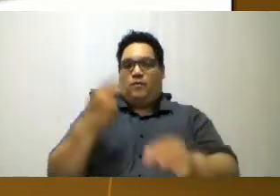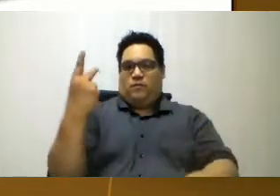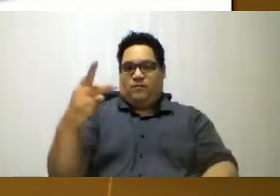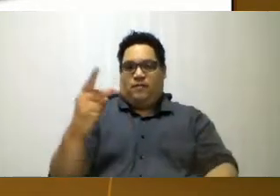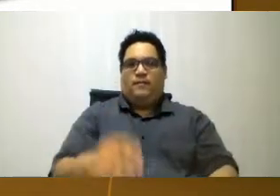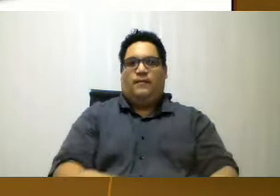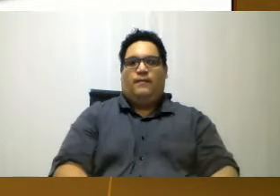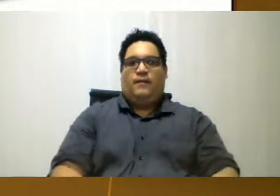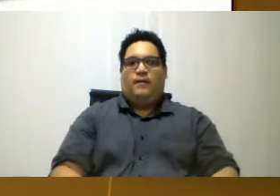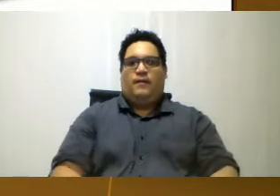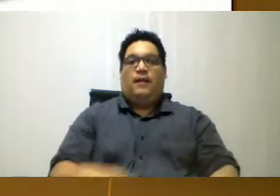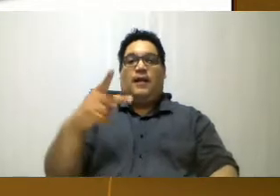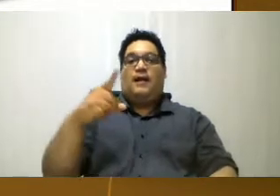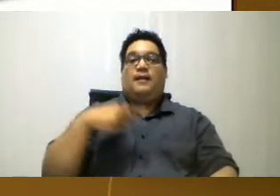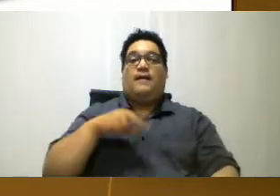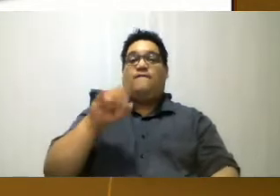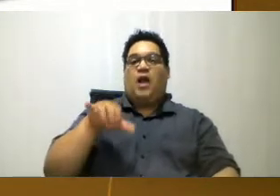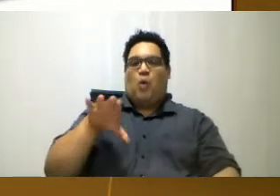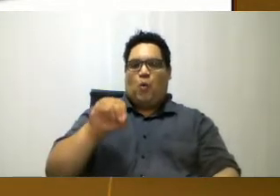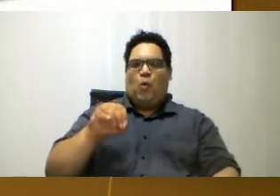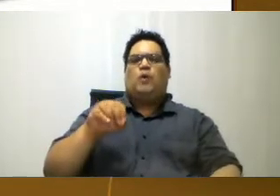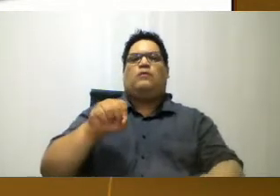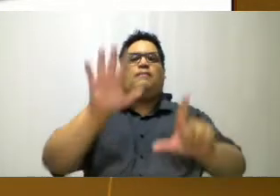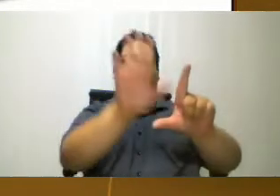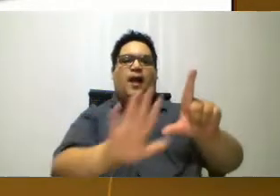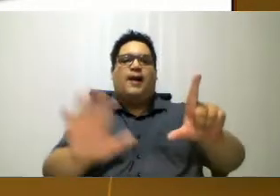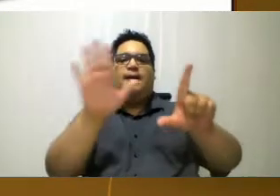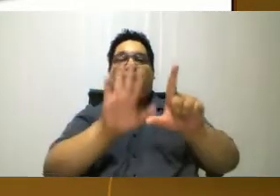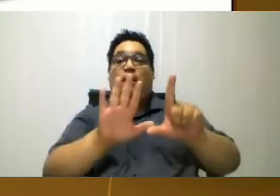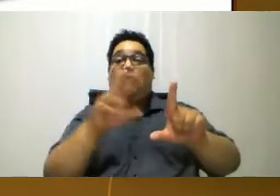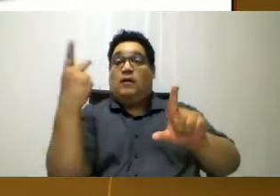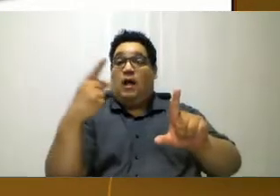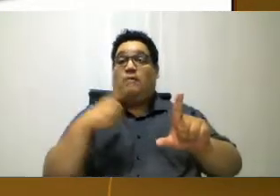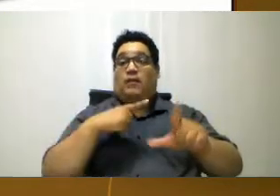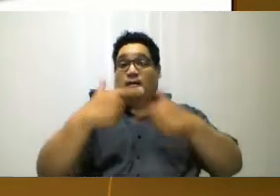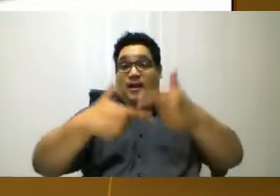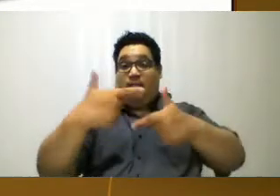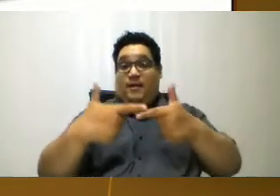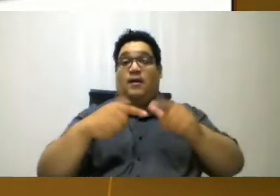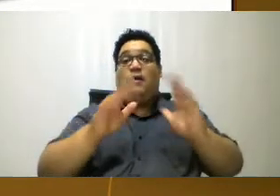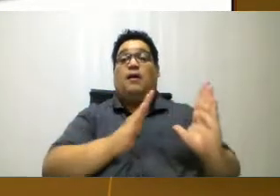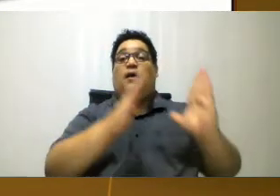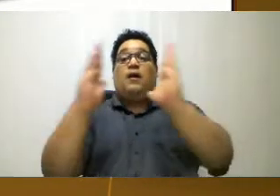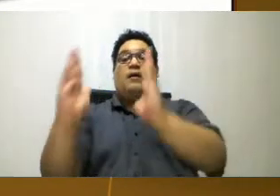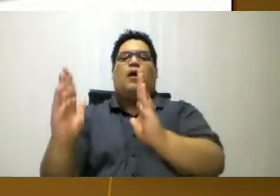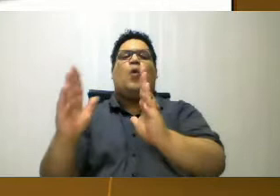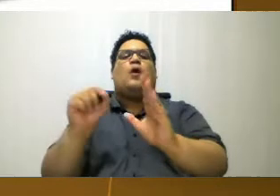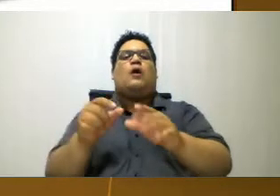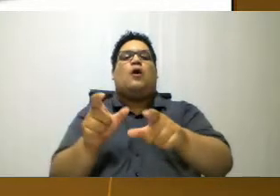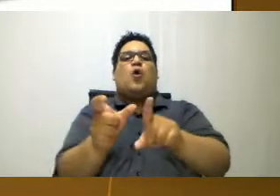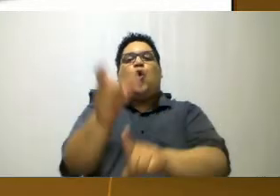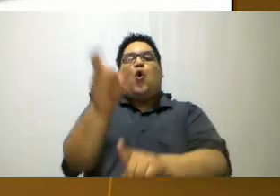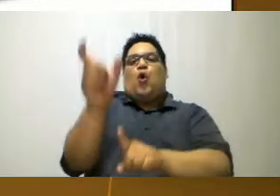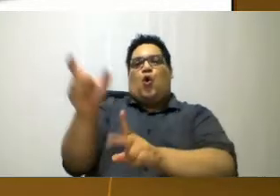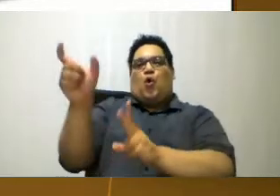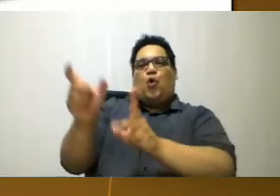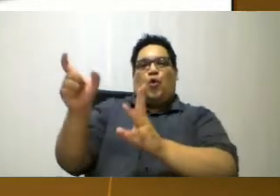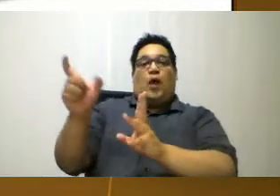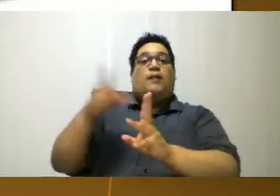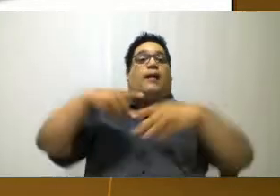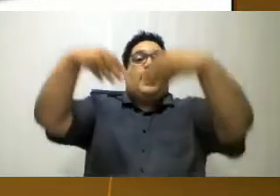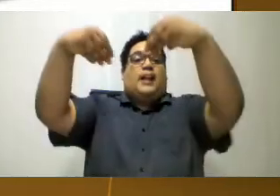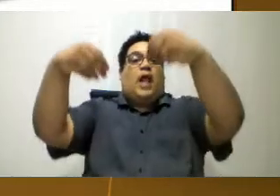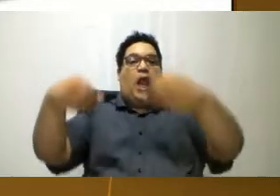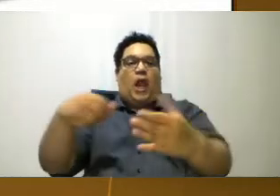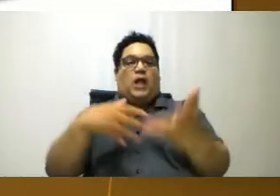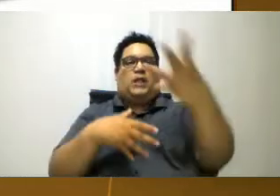de termovácuo, o painel, a parte aqui da termovácuo, e aqui é a parte onde ficam essas colunas com a terra Fuller. Nesse